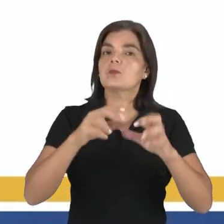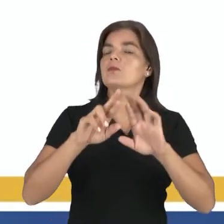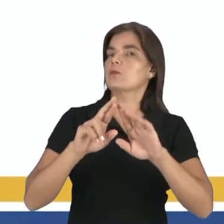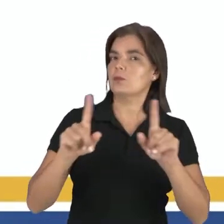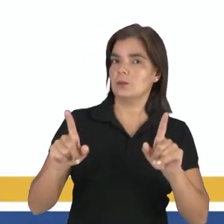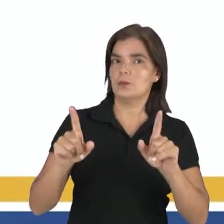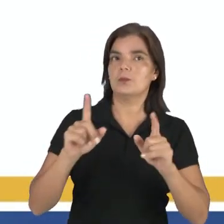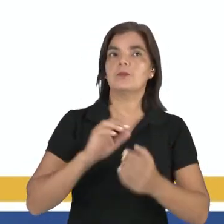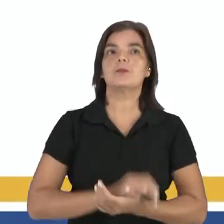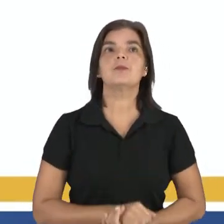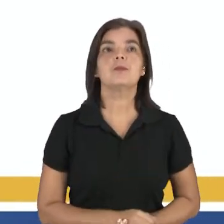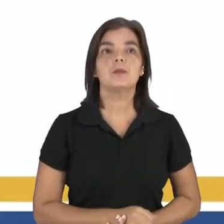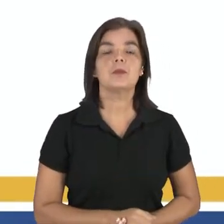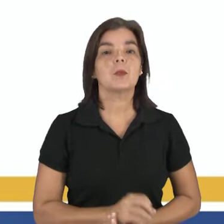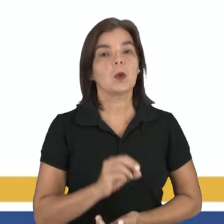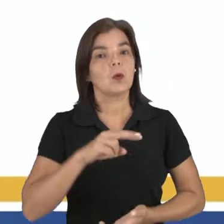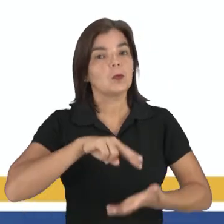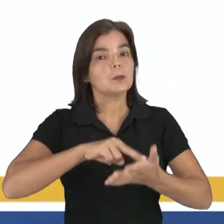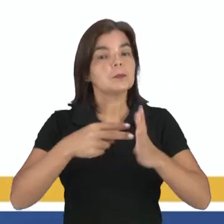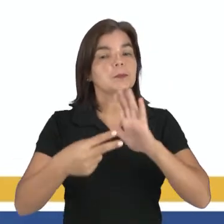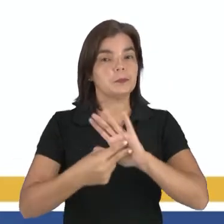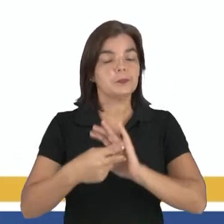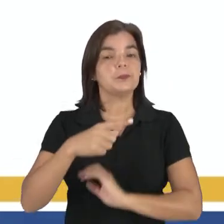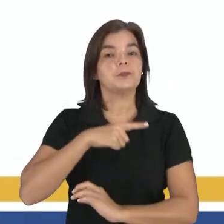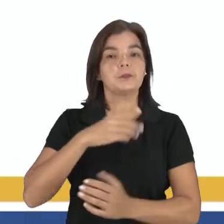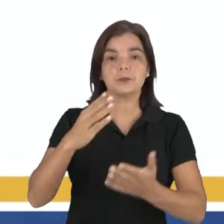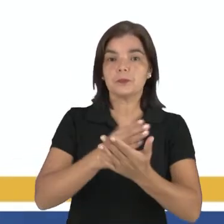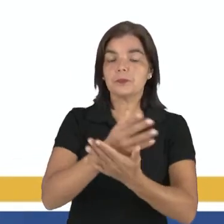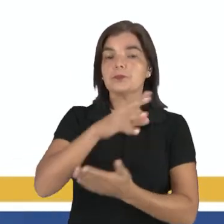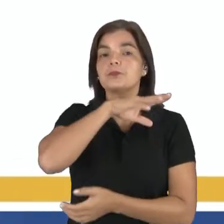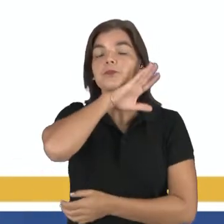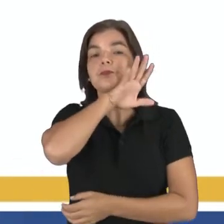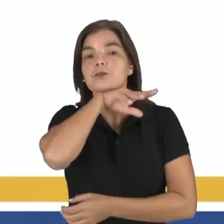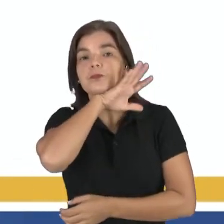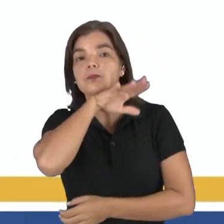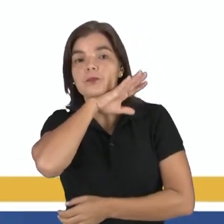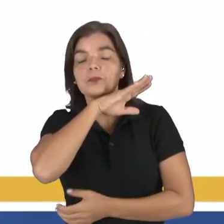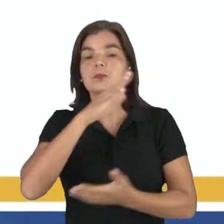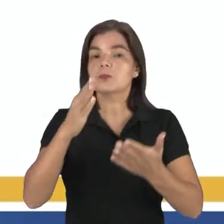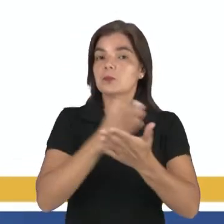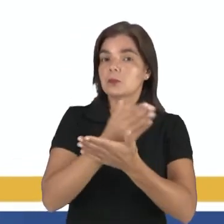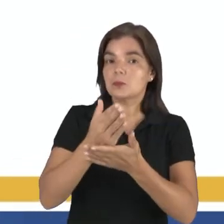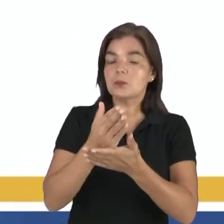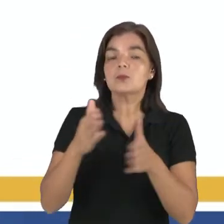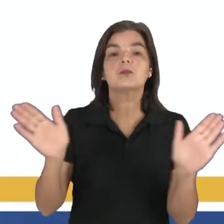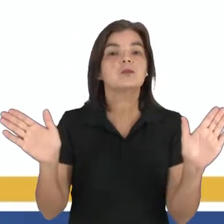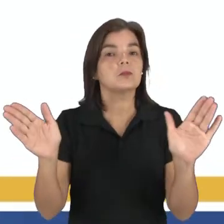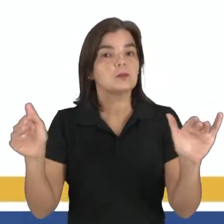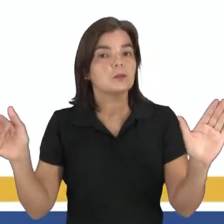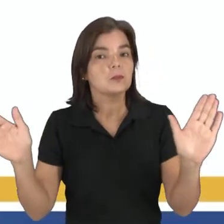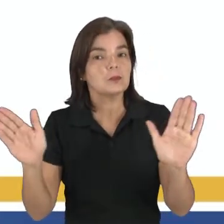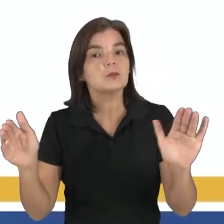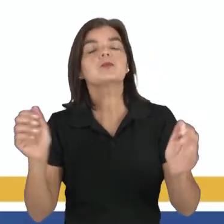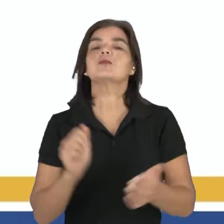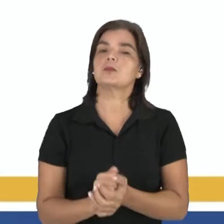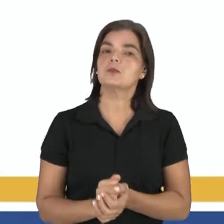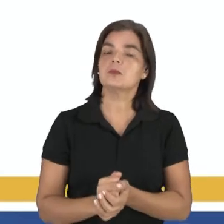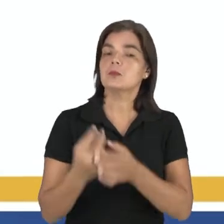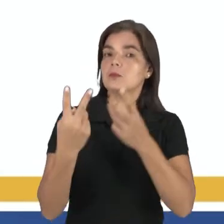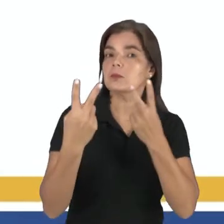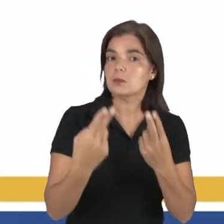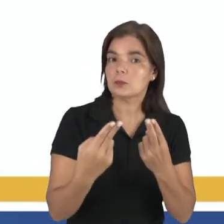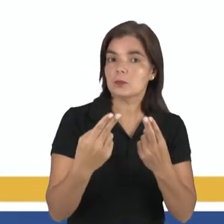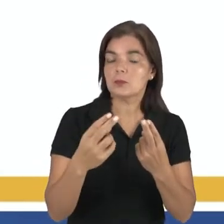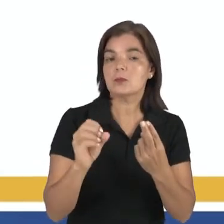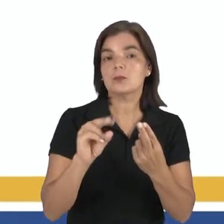em ambientes diferentes. Ou seja, existem alguns animais, como por exemplo certas aves, que são de espécies